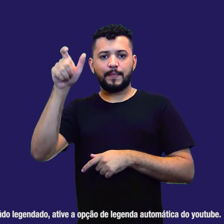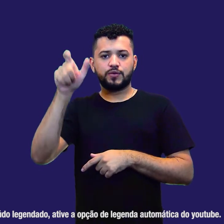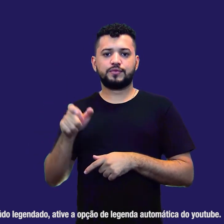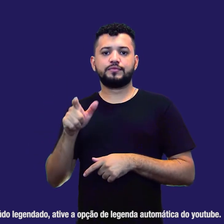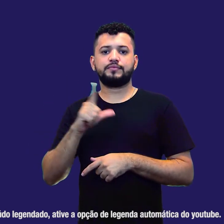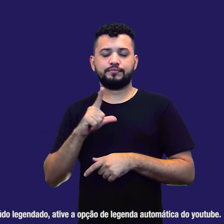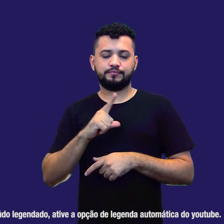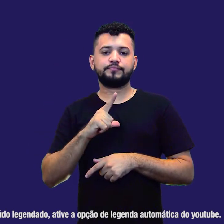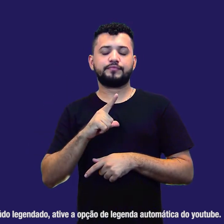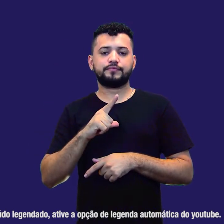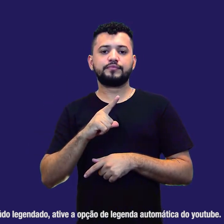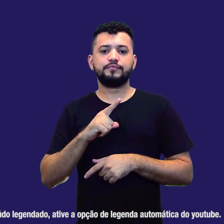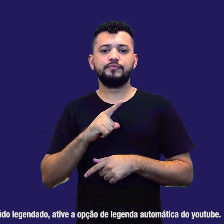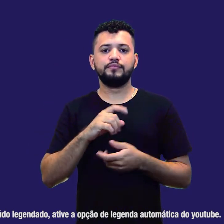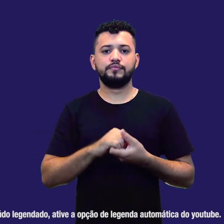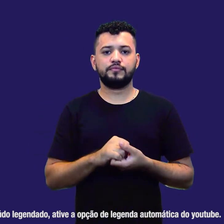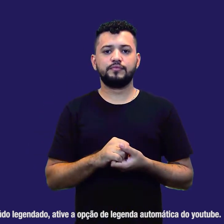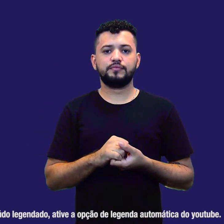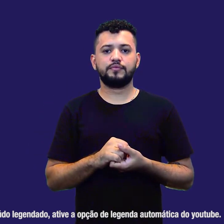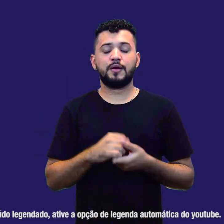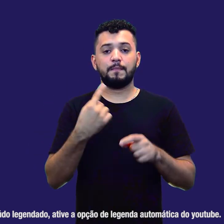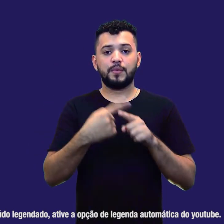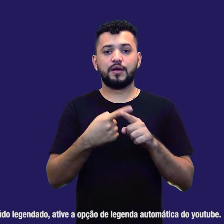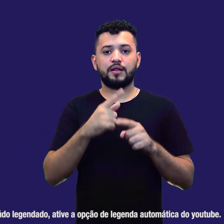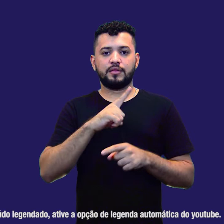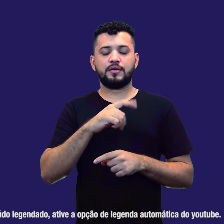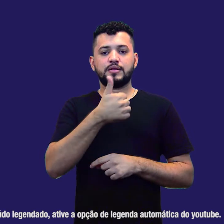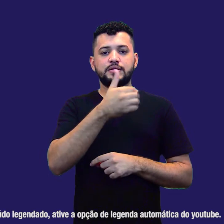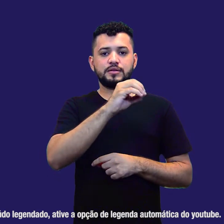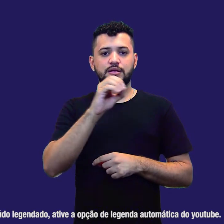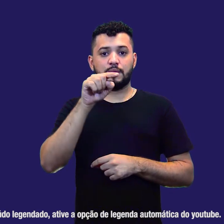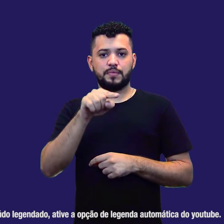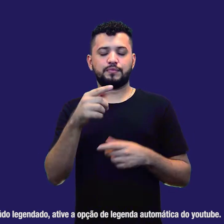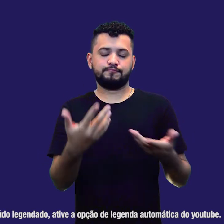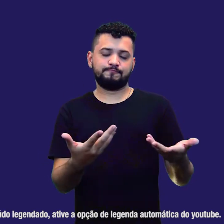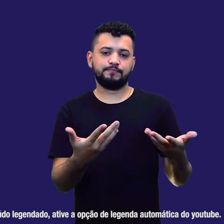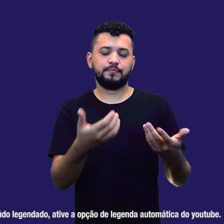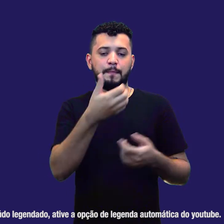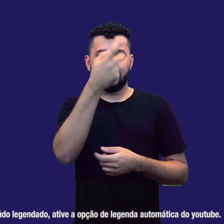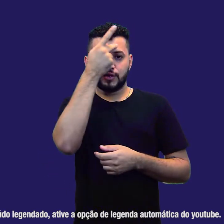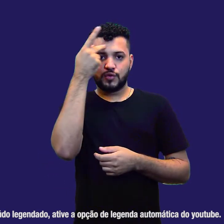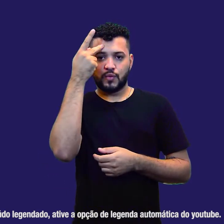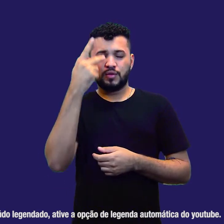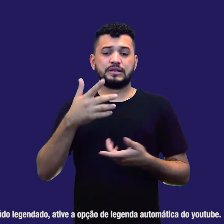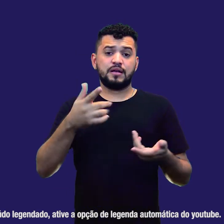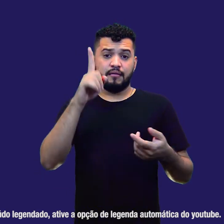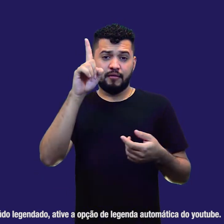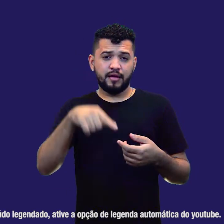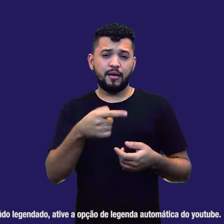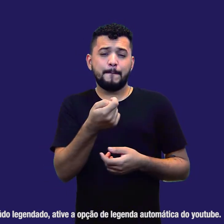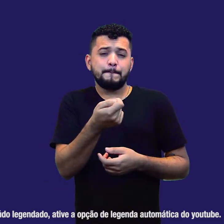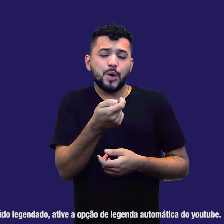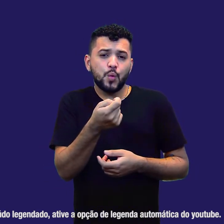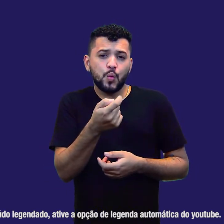pessoas diagnosticadas a cada 100 mil pessoas. Então, é uma doença que tem poucas pessoas